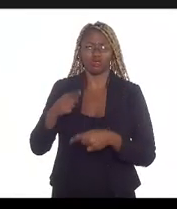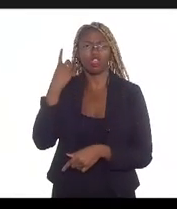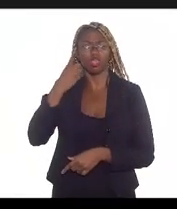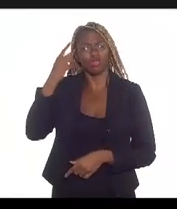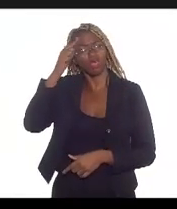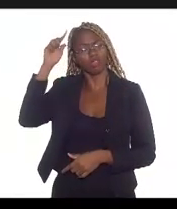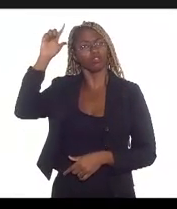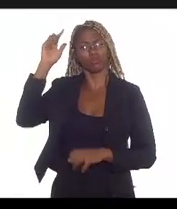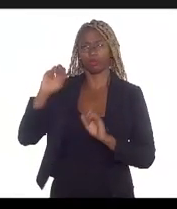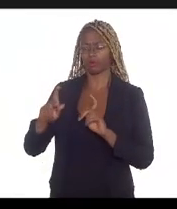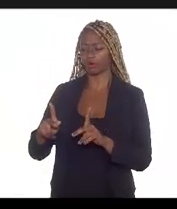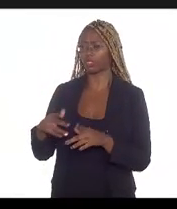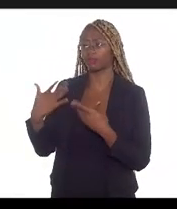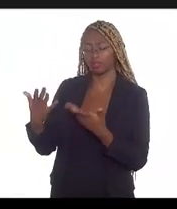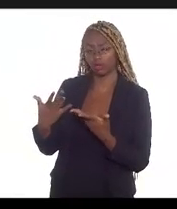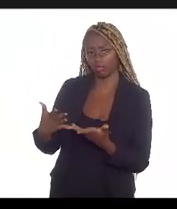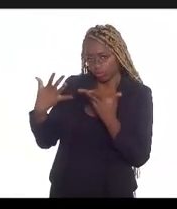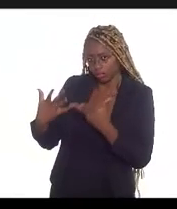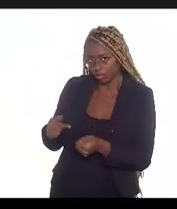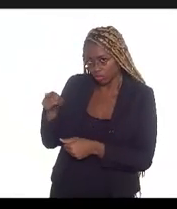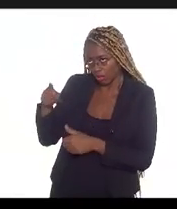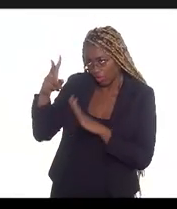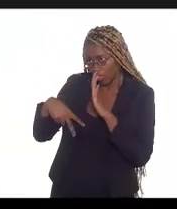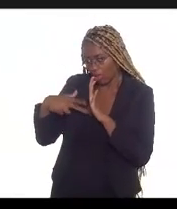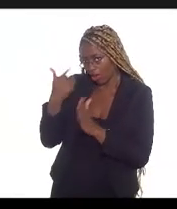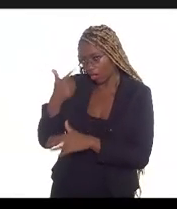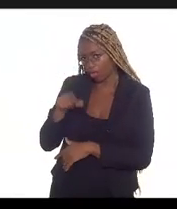Luiz Paulo, concedido o pedido de vistas.